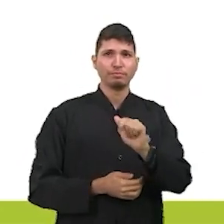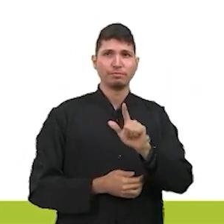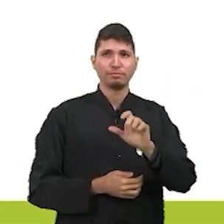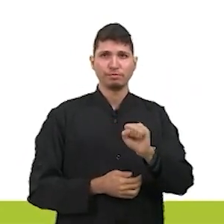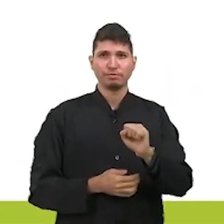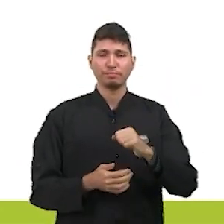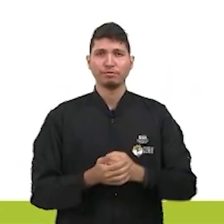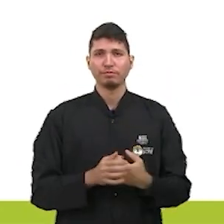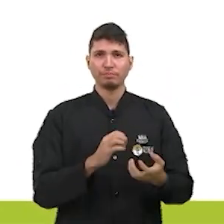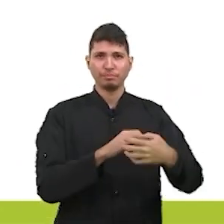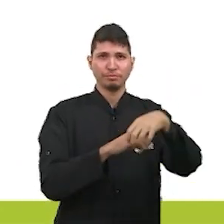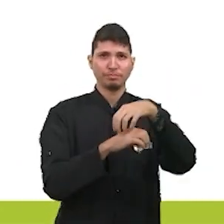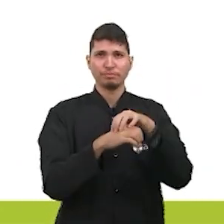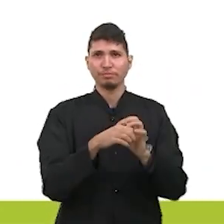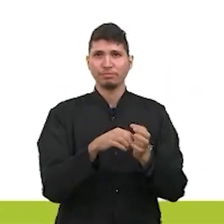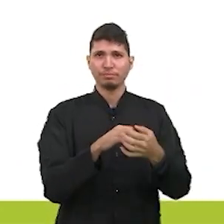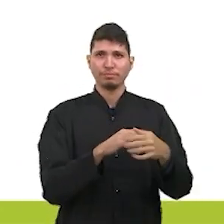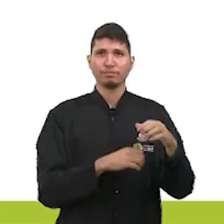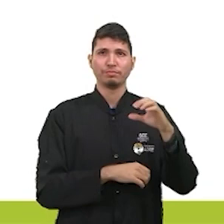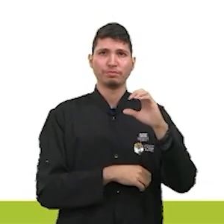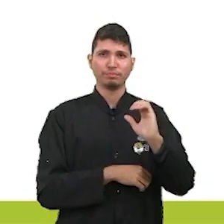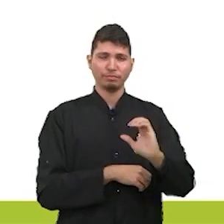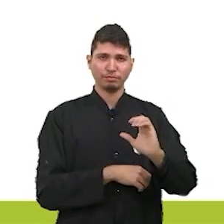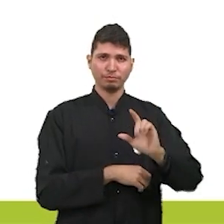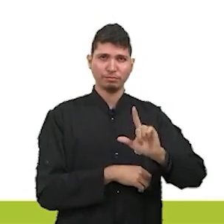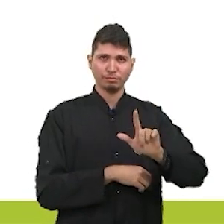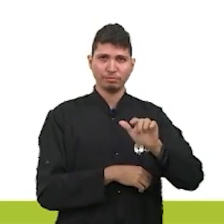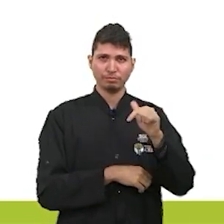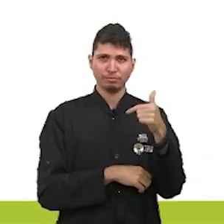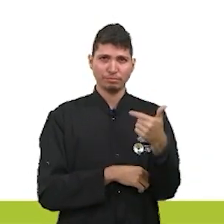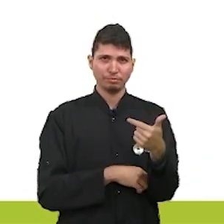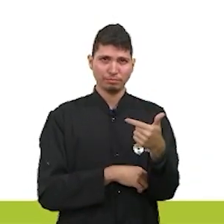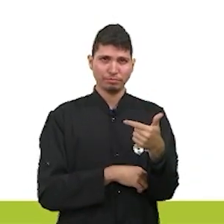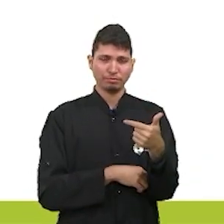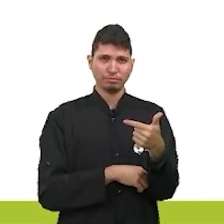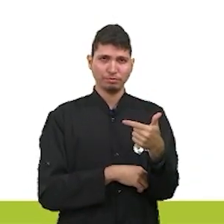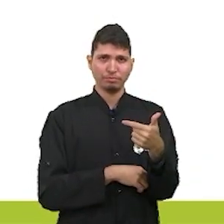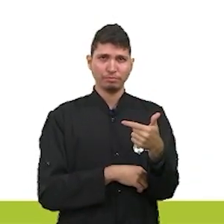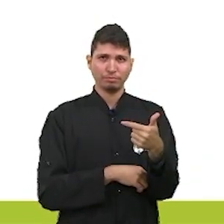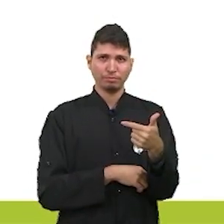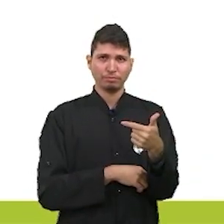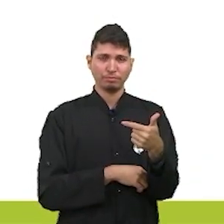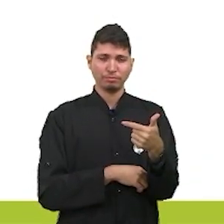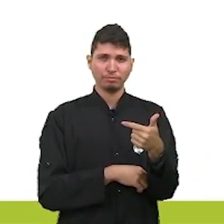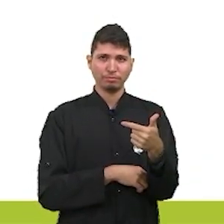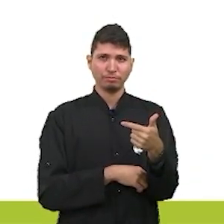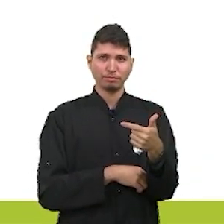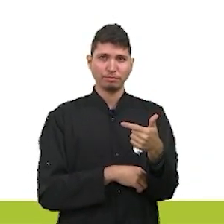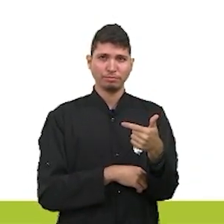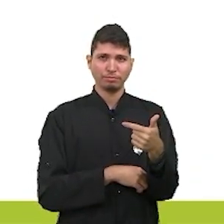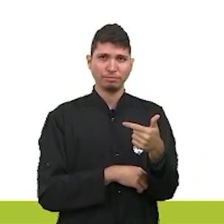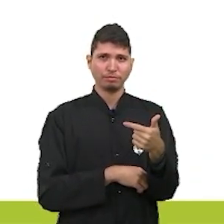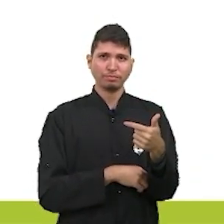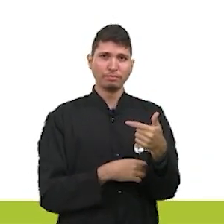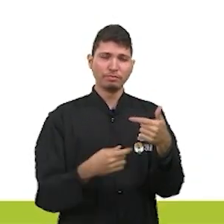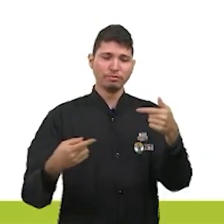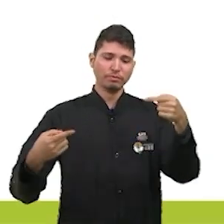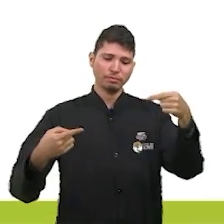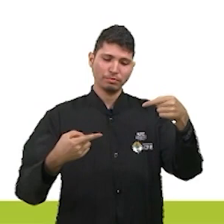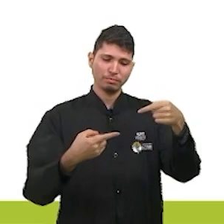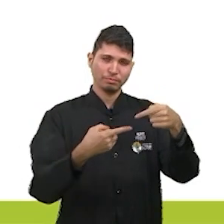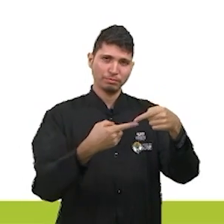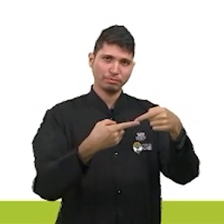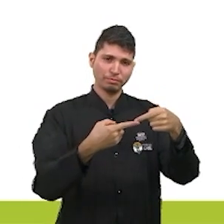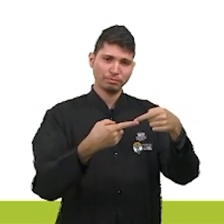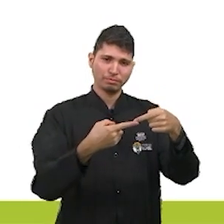a molécula de Cl2, cloro 2. Um cloro vai se ligar a outro cloro,